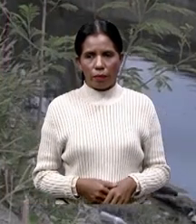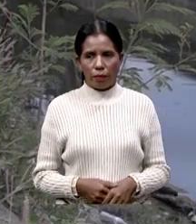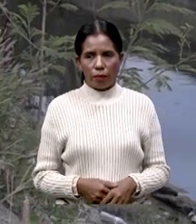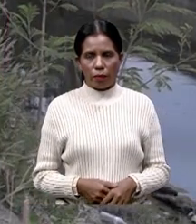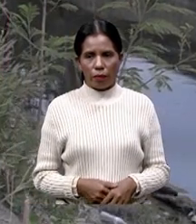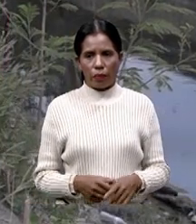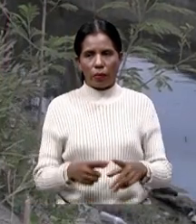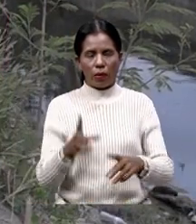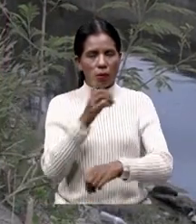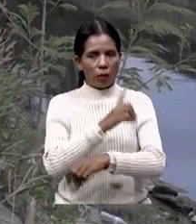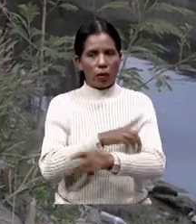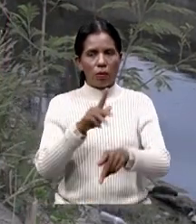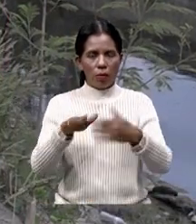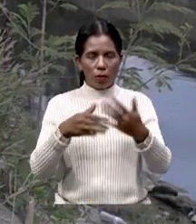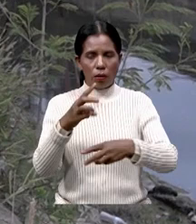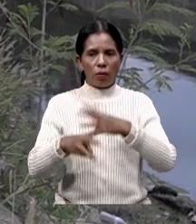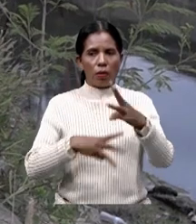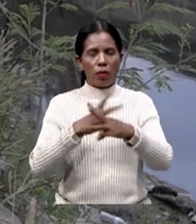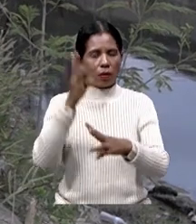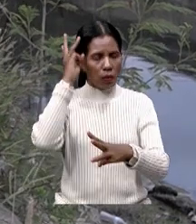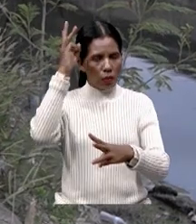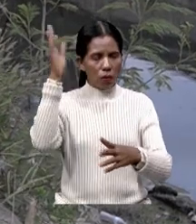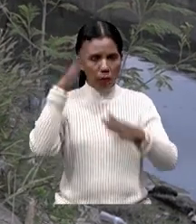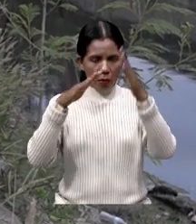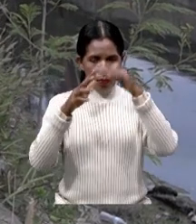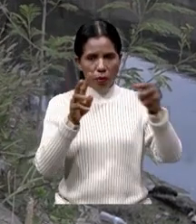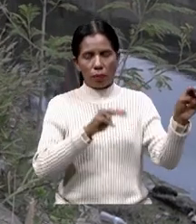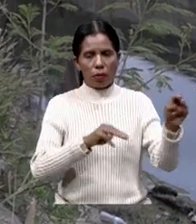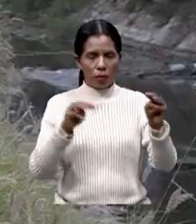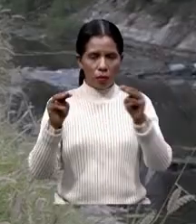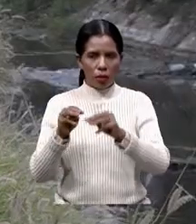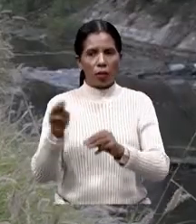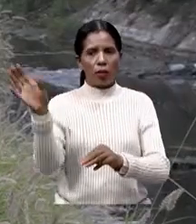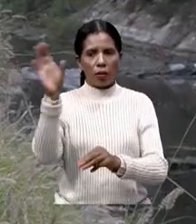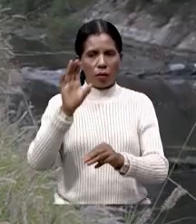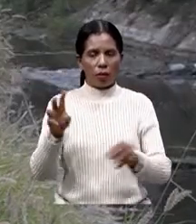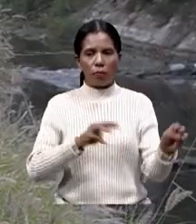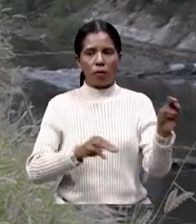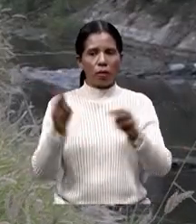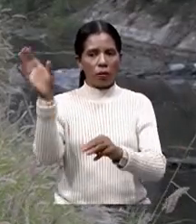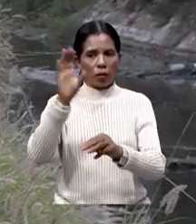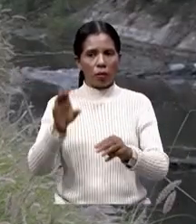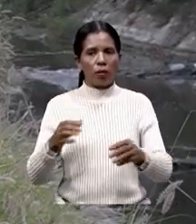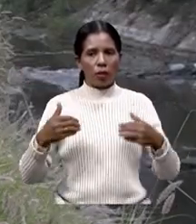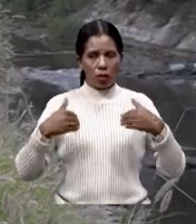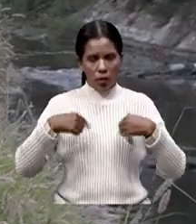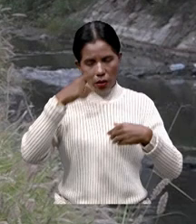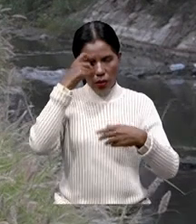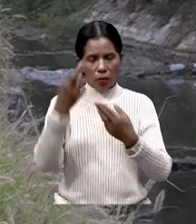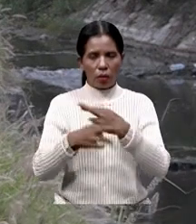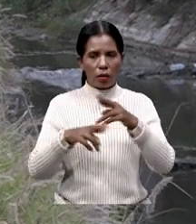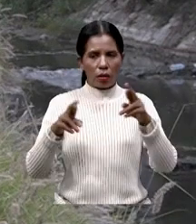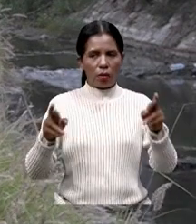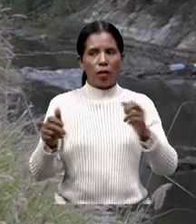Hoje lorong ema hoto hia mundu preocupa ho problema mudança climática. Mudança climática mostra também resultado se a